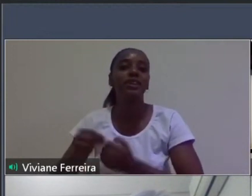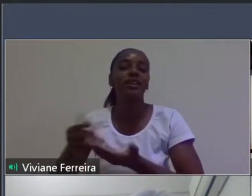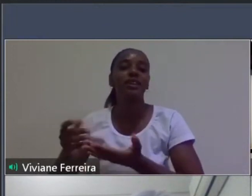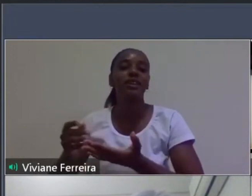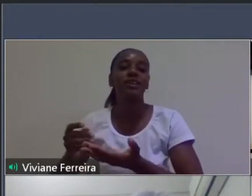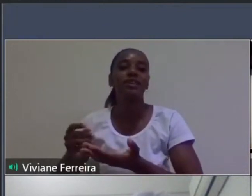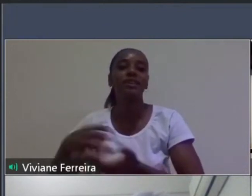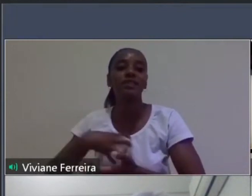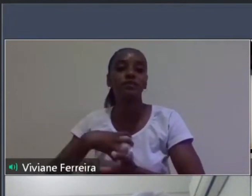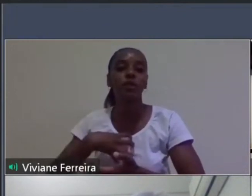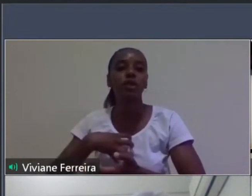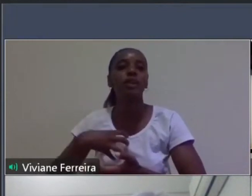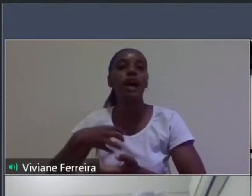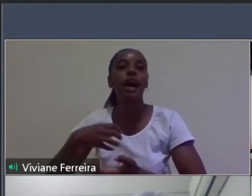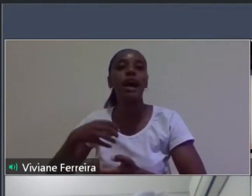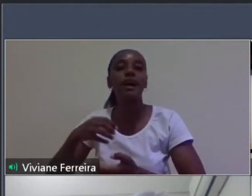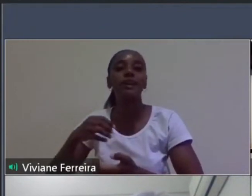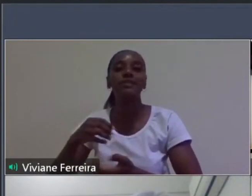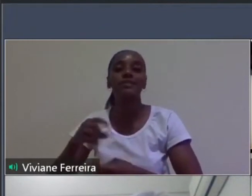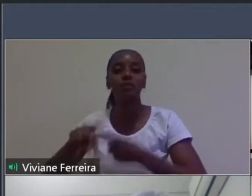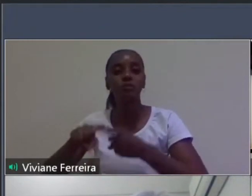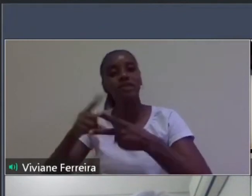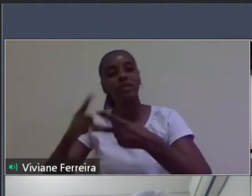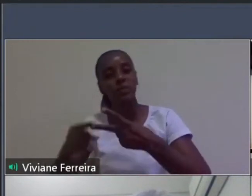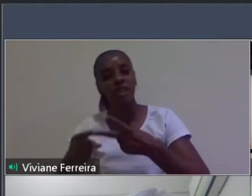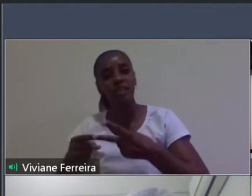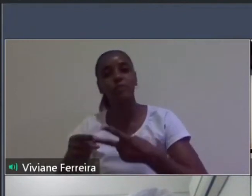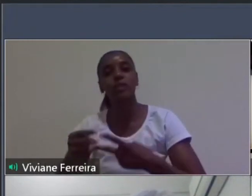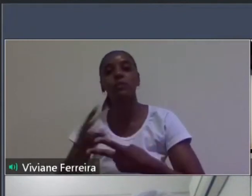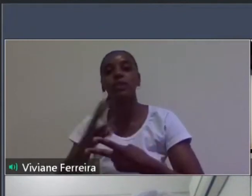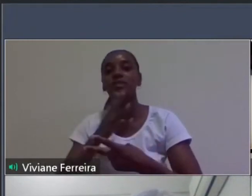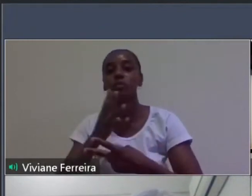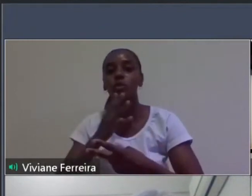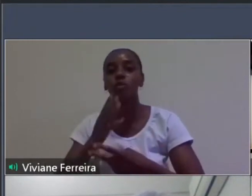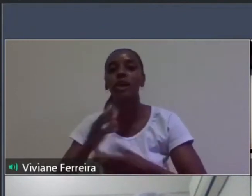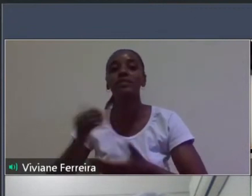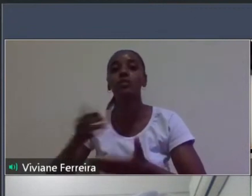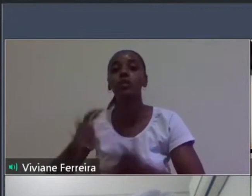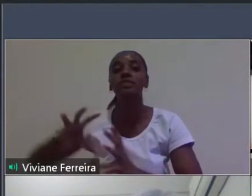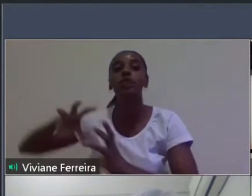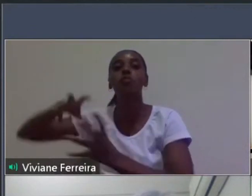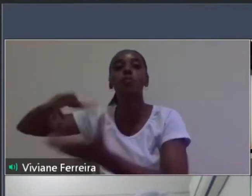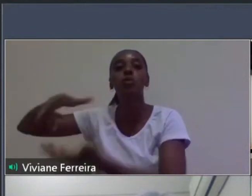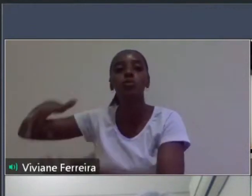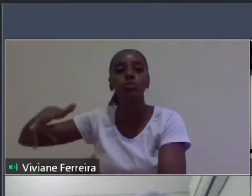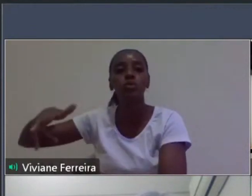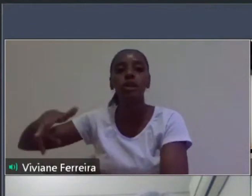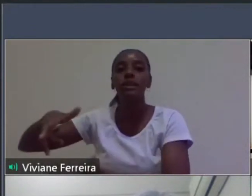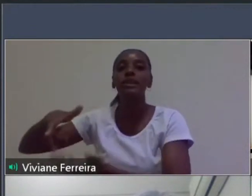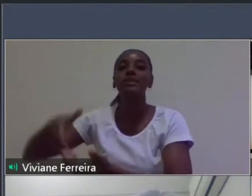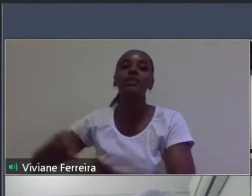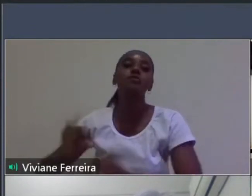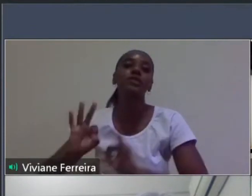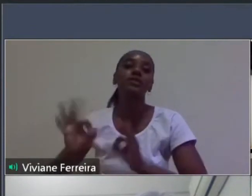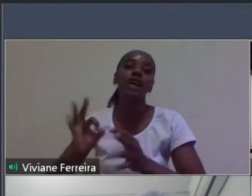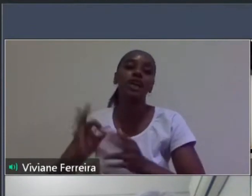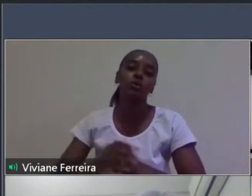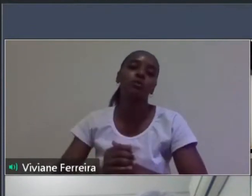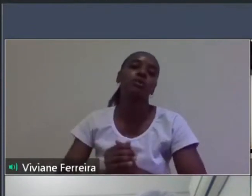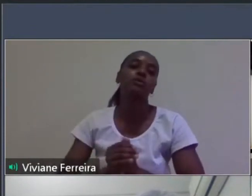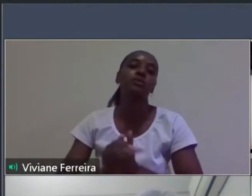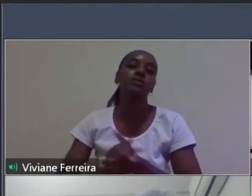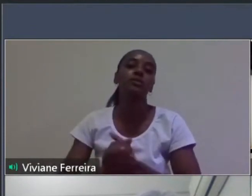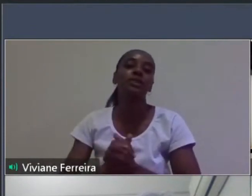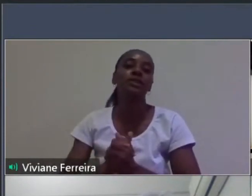poder, dessa forma, ter uma segunda língua, conhecer um pouco mais e conhecer um mundo que é tão